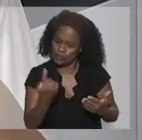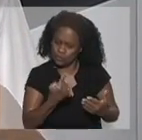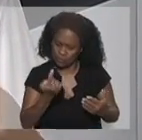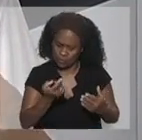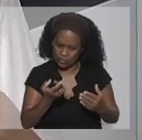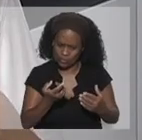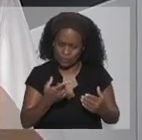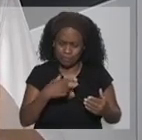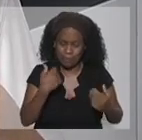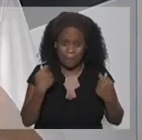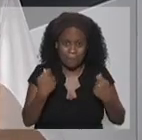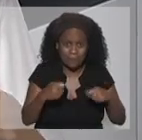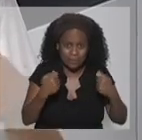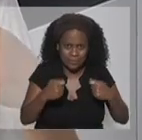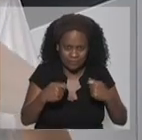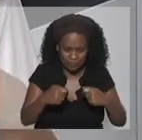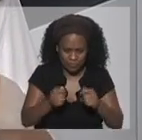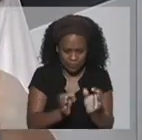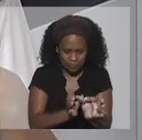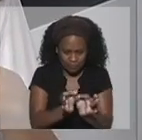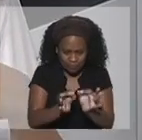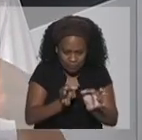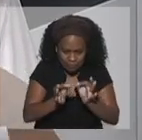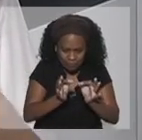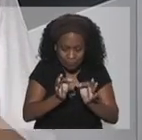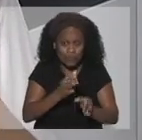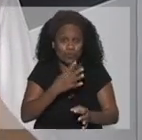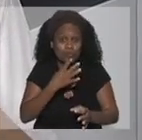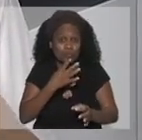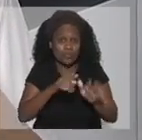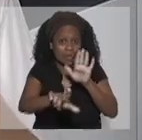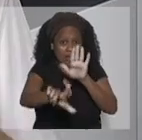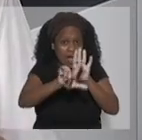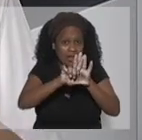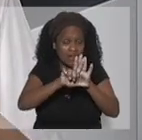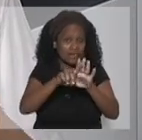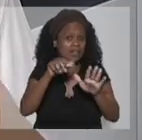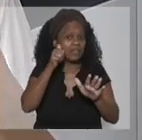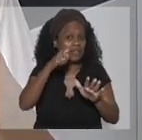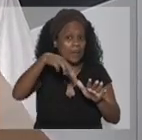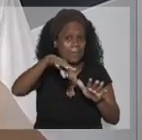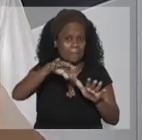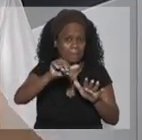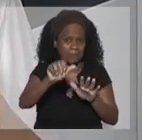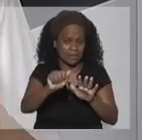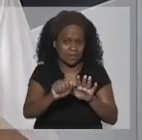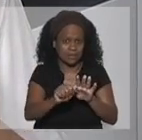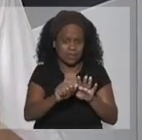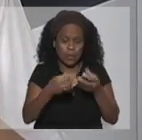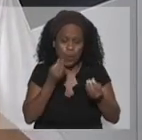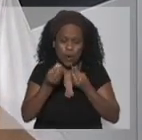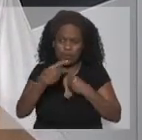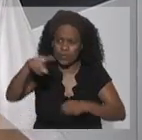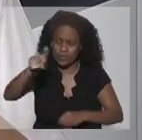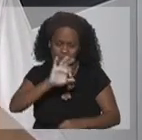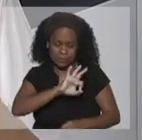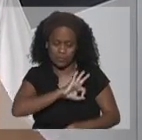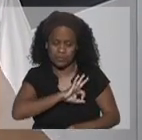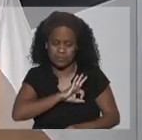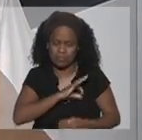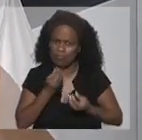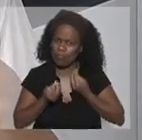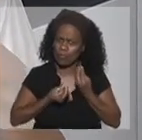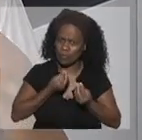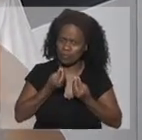E a gente acabou tendo que se formar, por exemplo, conhecer a Lei Maria da Penha, saber como proceder para uma